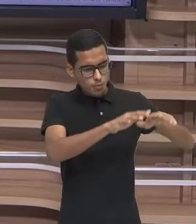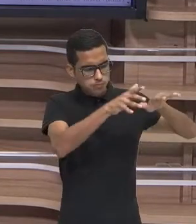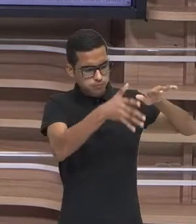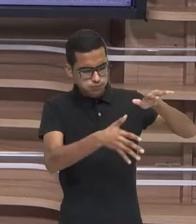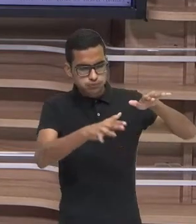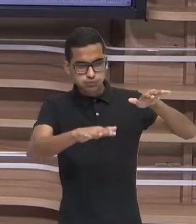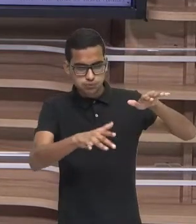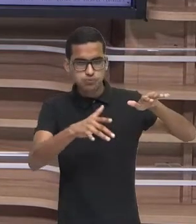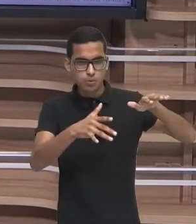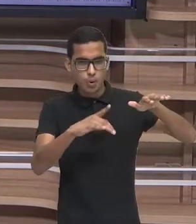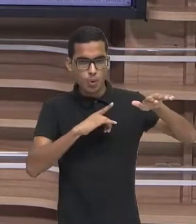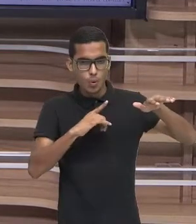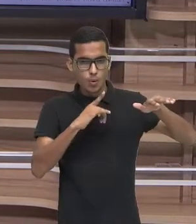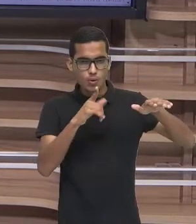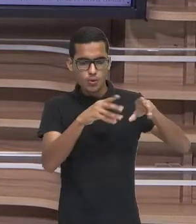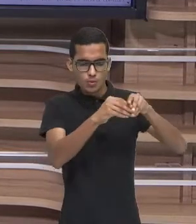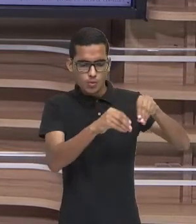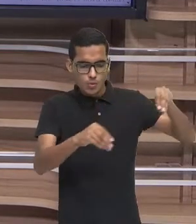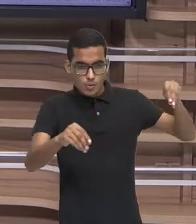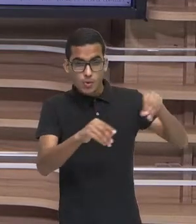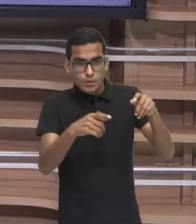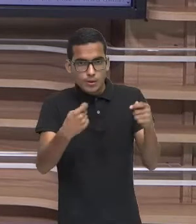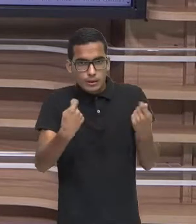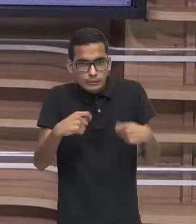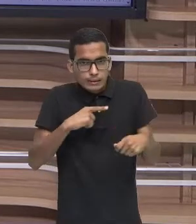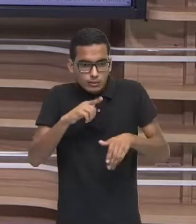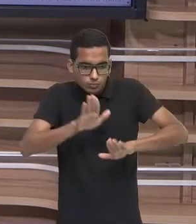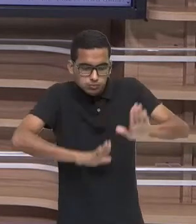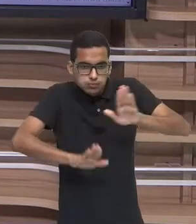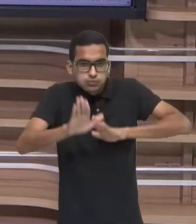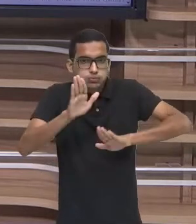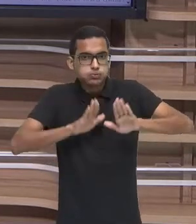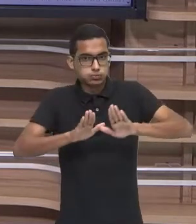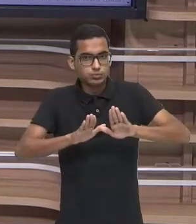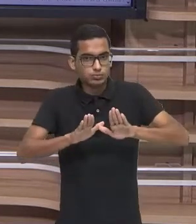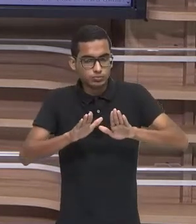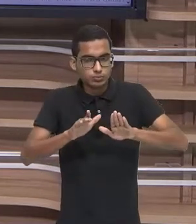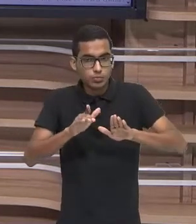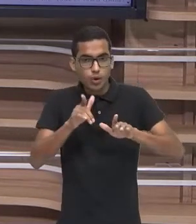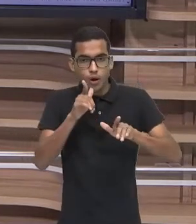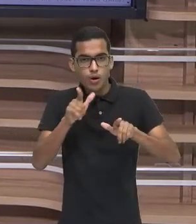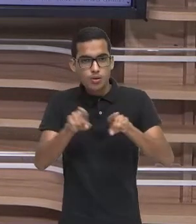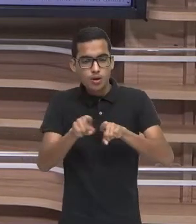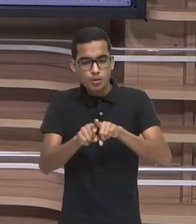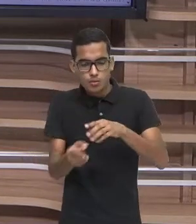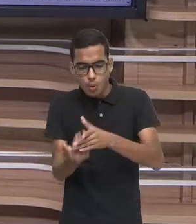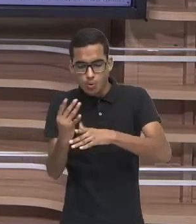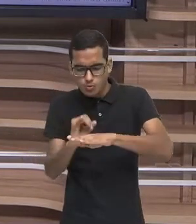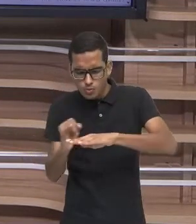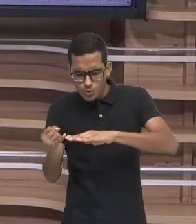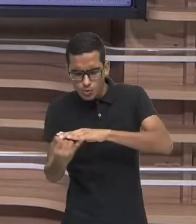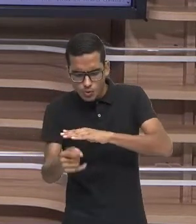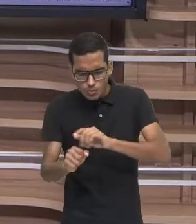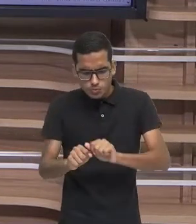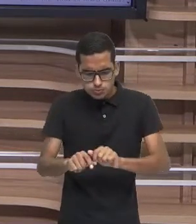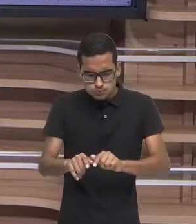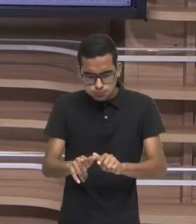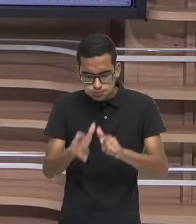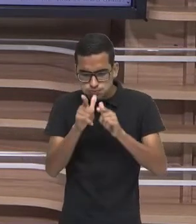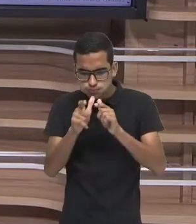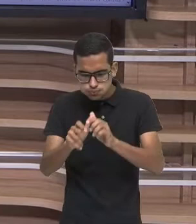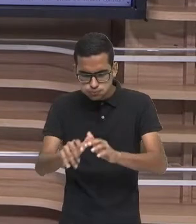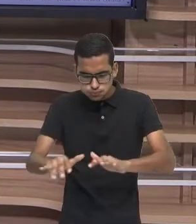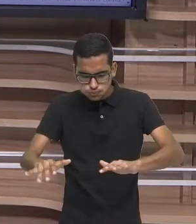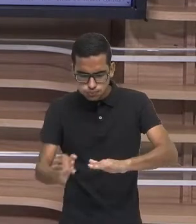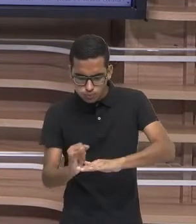ter já uma certa precaução. Então, a gente observa toda essa preocupação aqui nos nossos rios. Então, já tem que